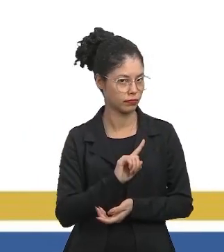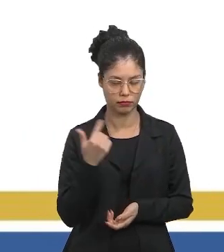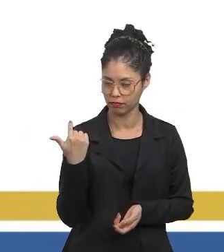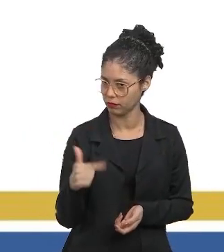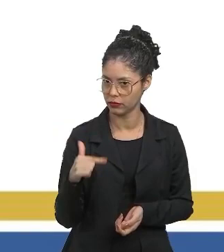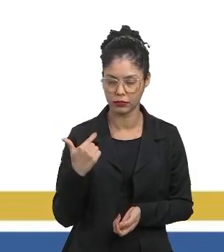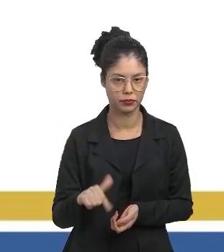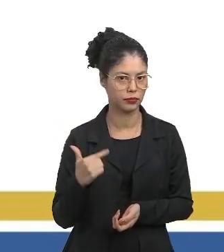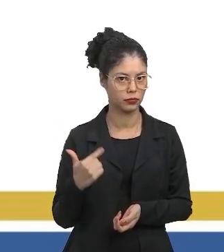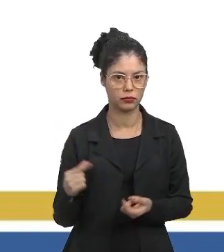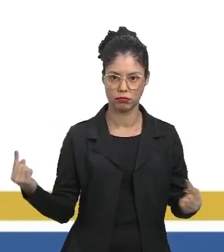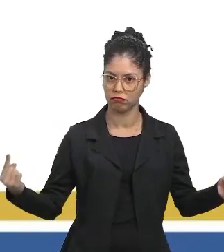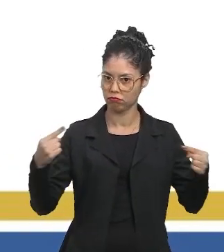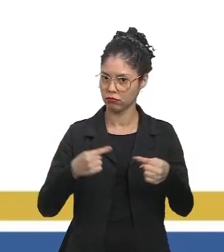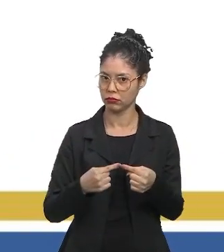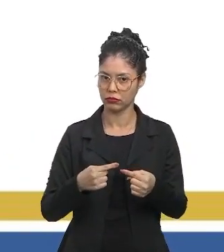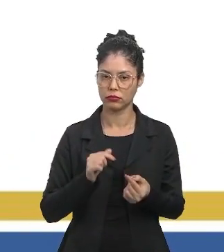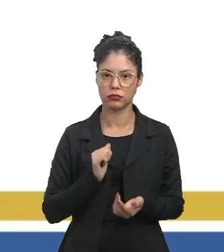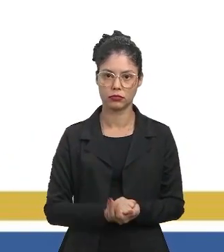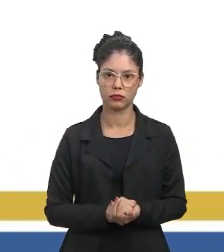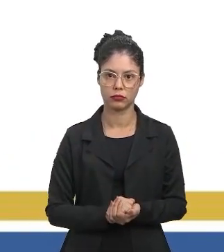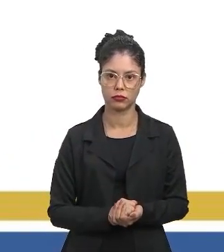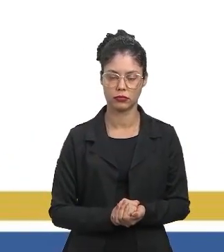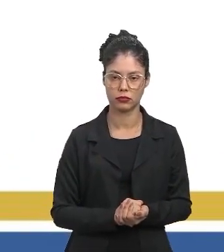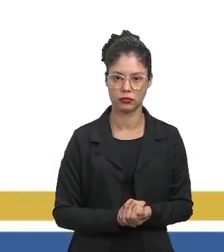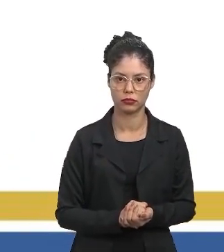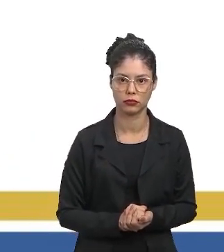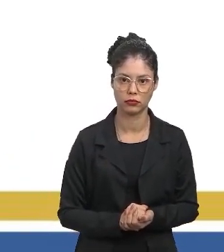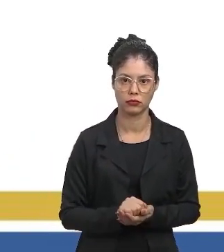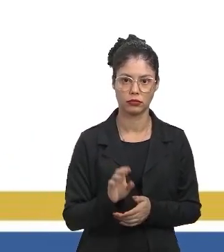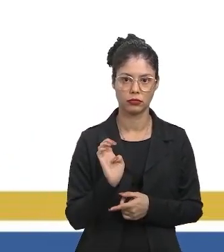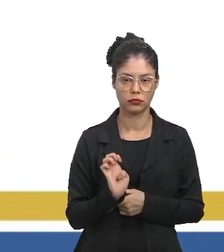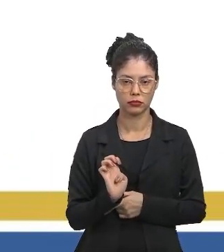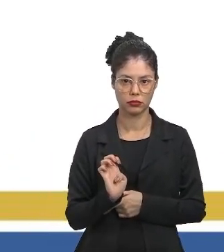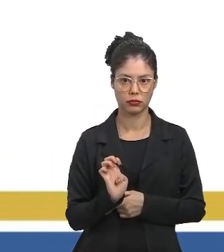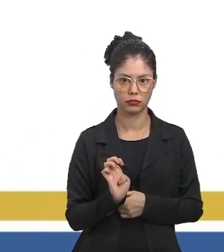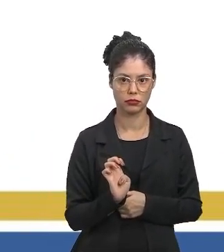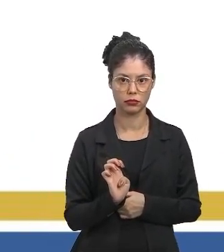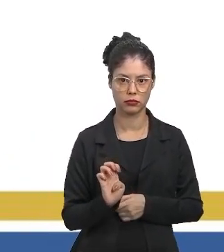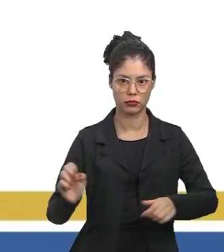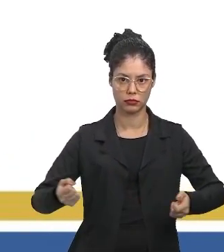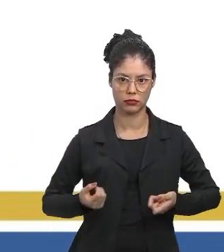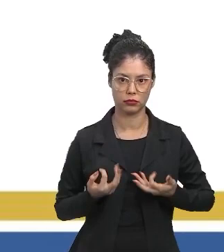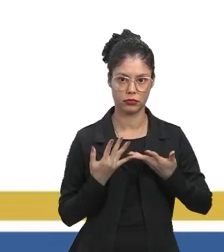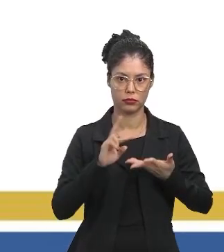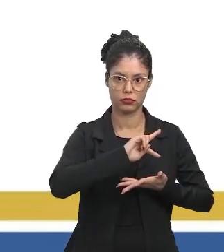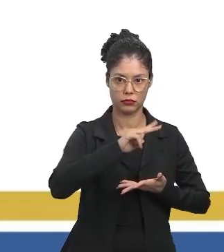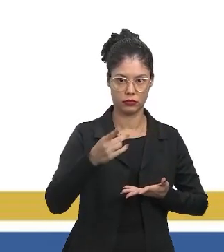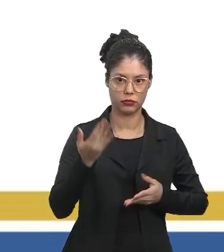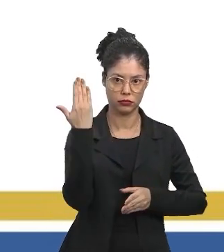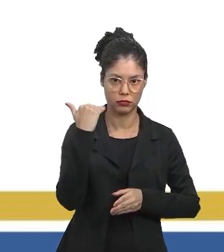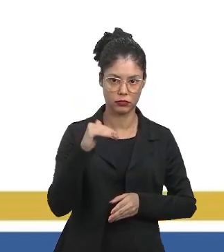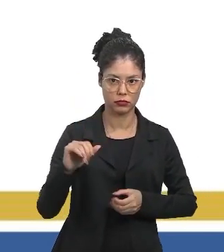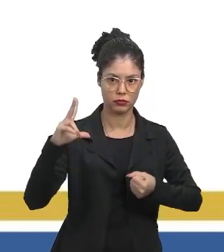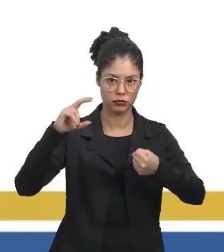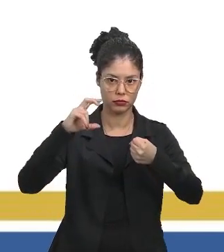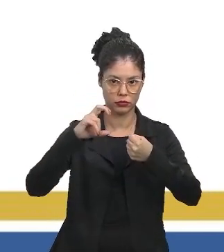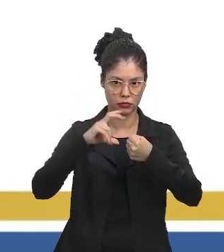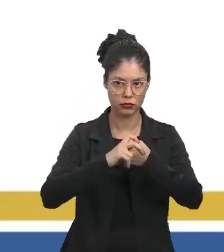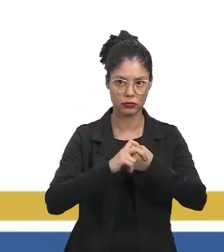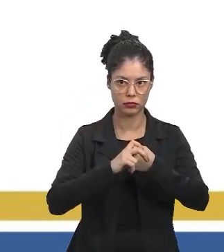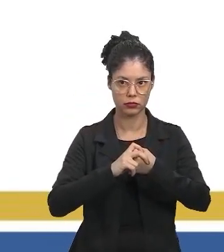existe essa competição, descrito na questão. E letra E. Incorporação